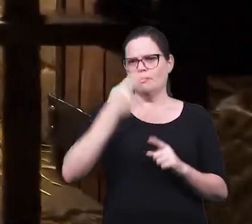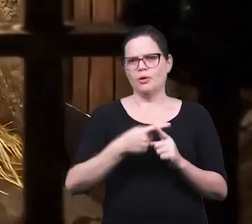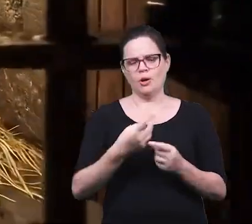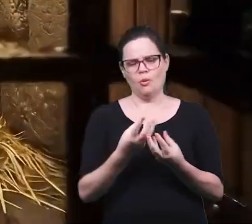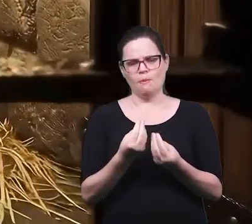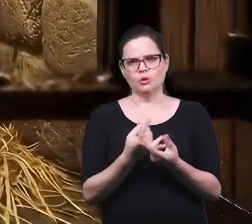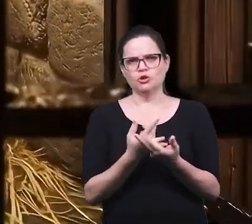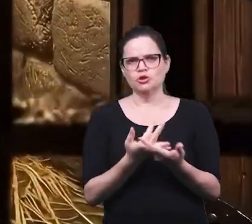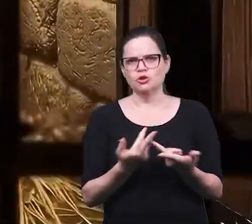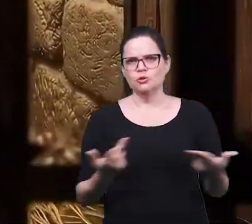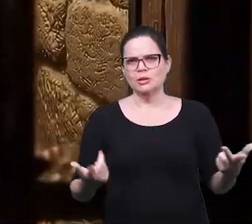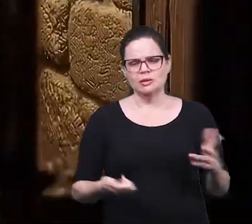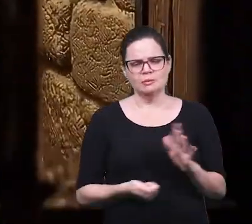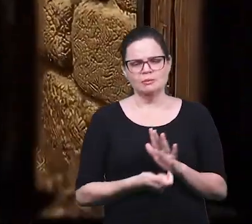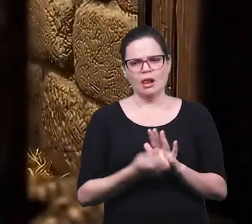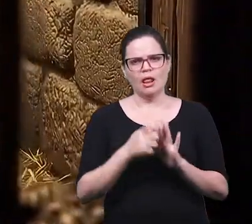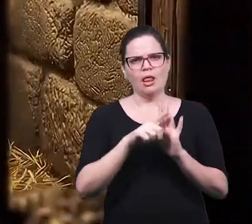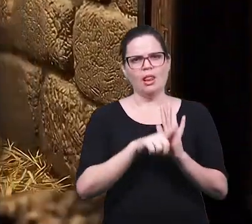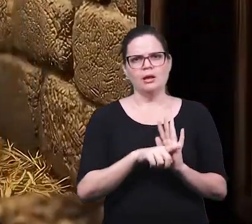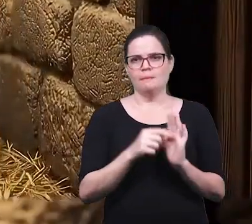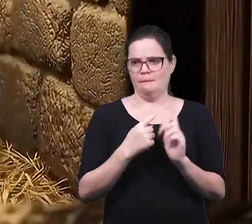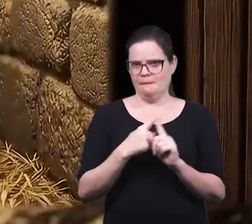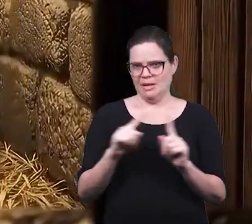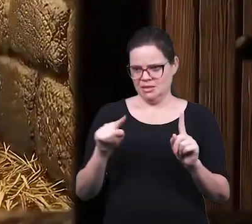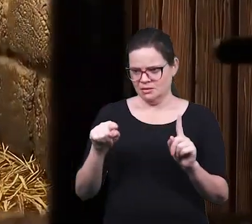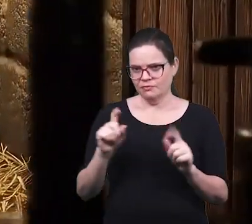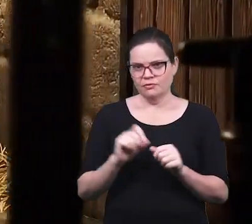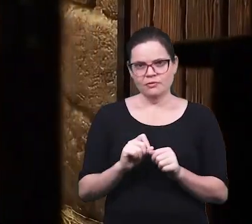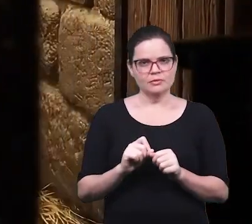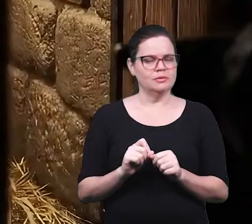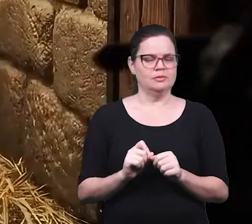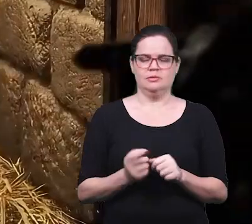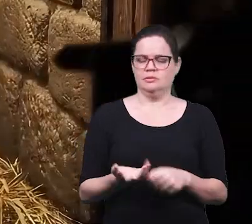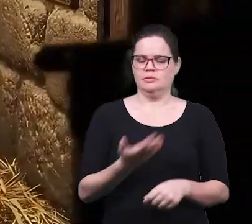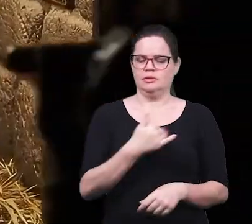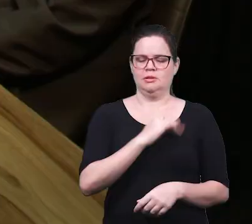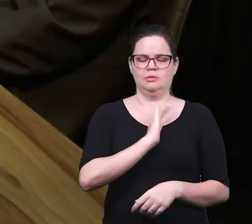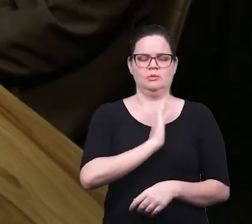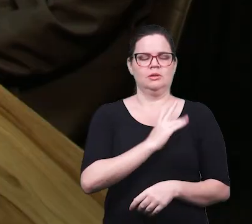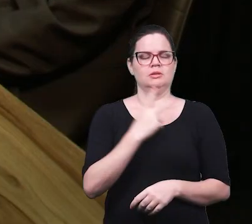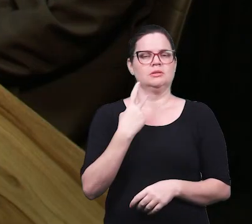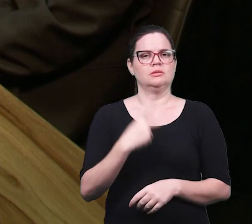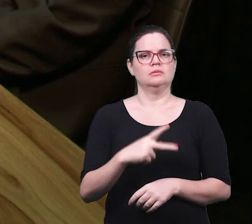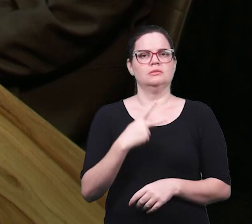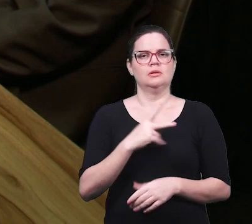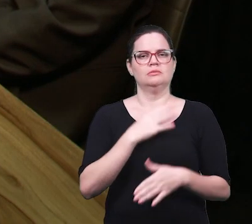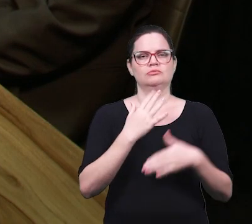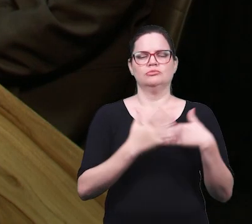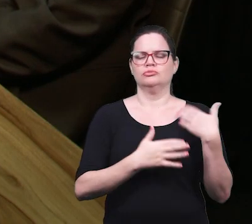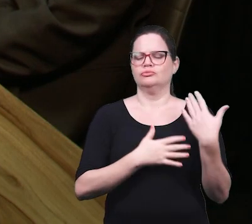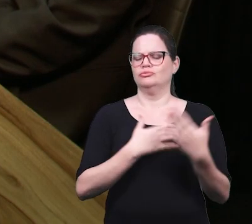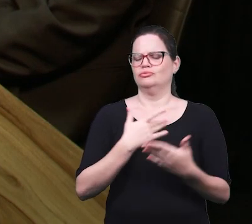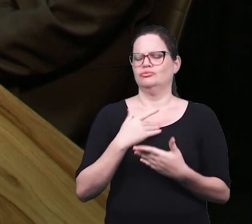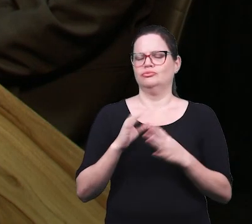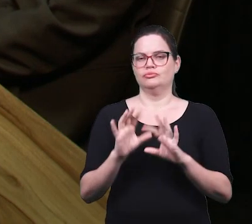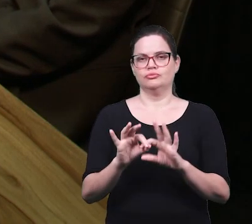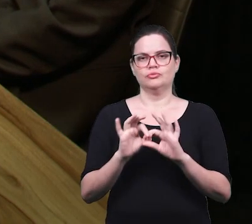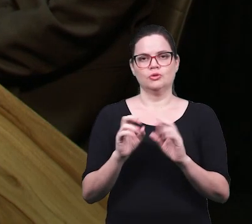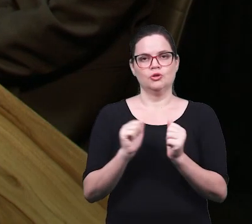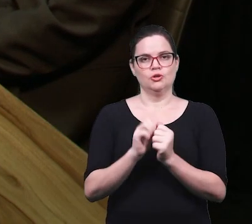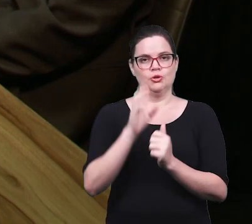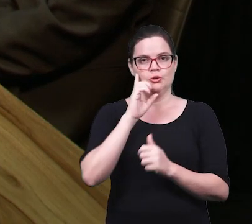aquilo que é racional. Sim, Mas o que estava no coração dele era muito maior do que é racional, transcende, né?